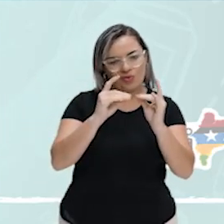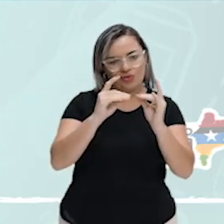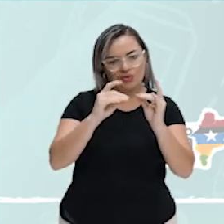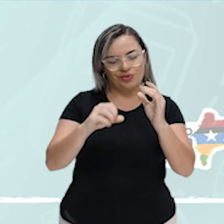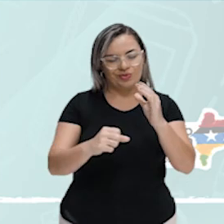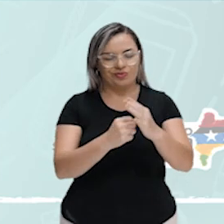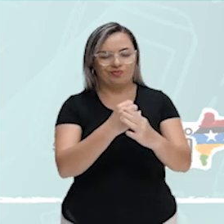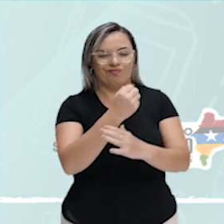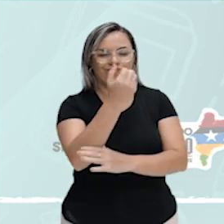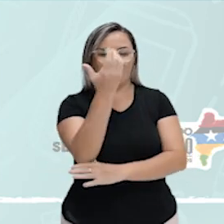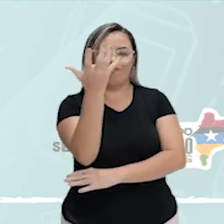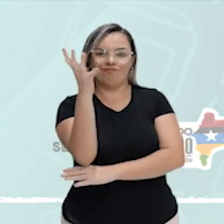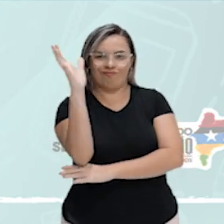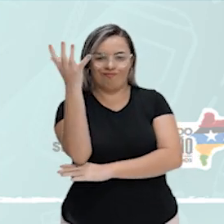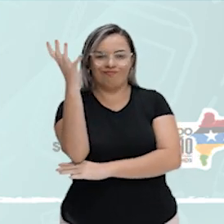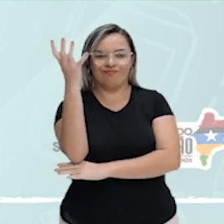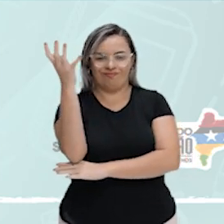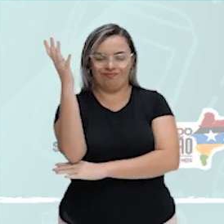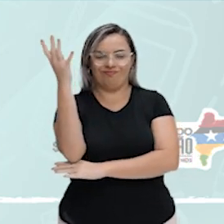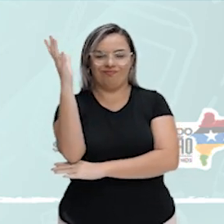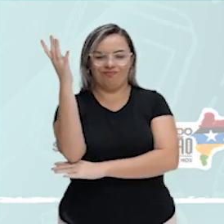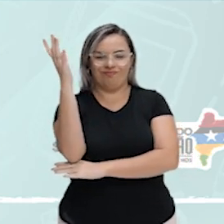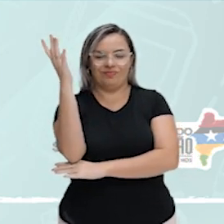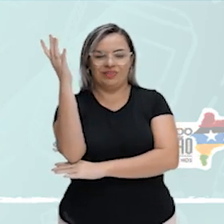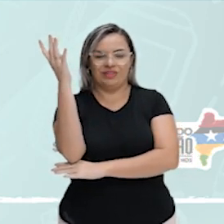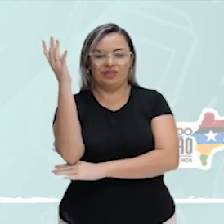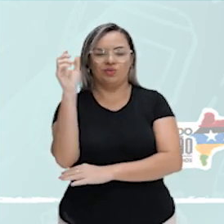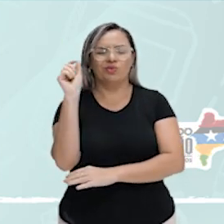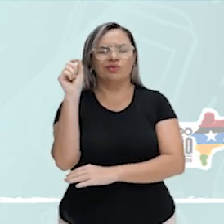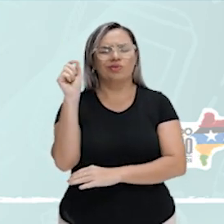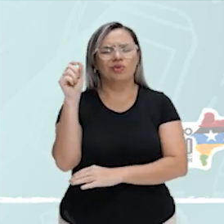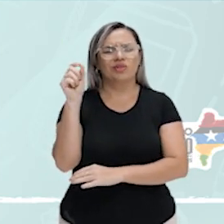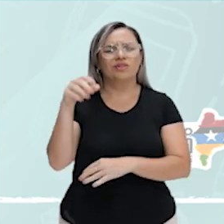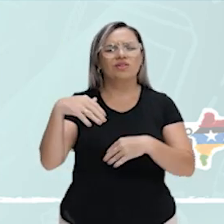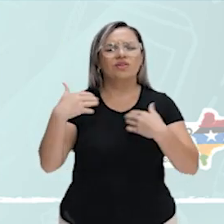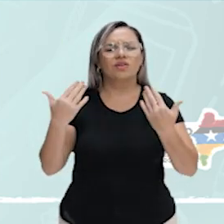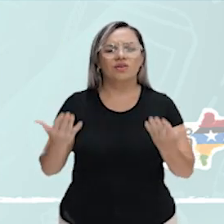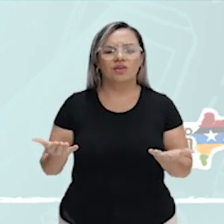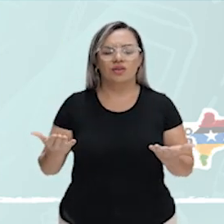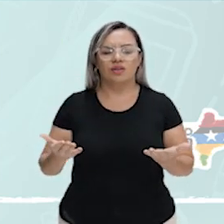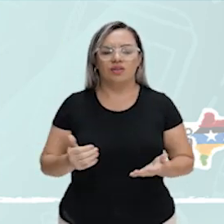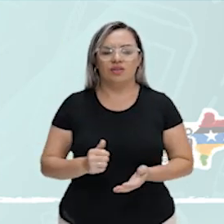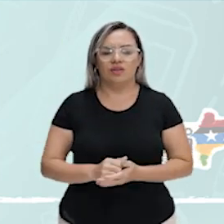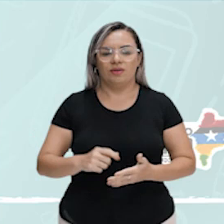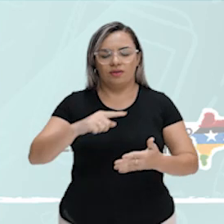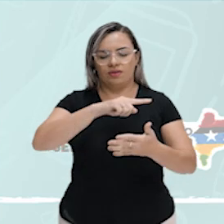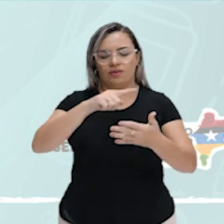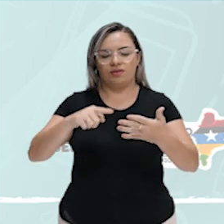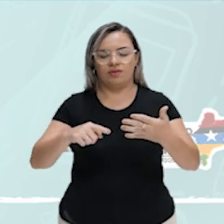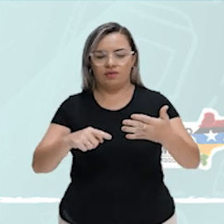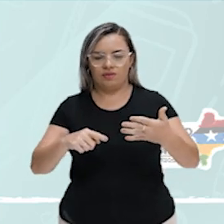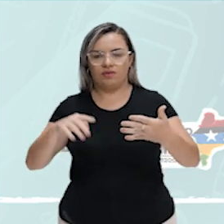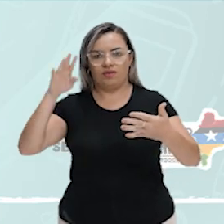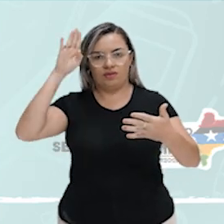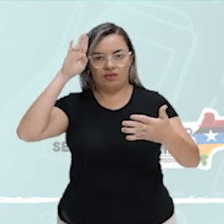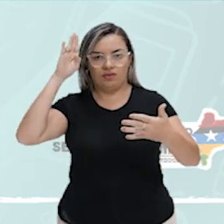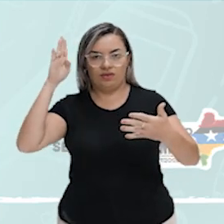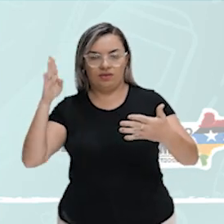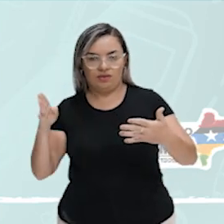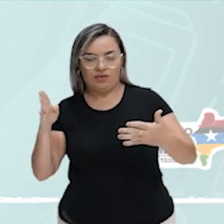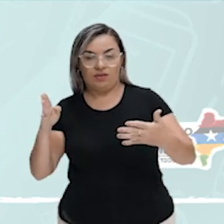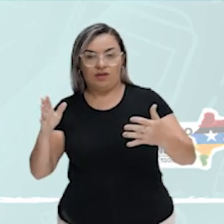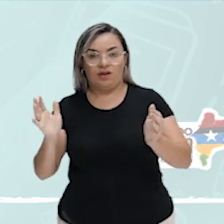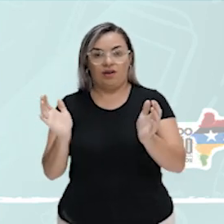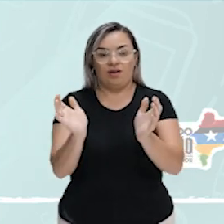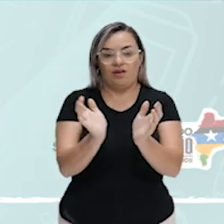mesma coisa que hormônio vegetal. A gente vai falar o que são esses fitormônios. Vou falar sobre os principais grupos, né? Porque são,